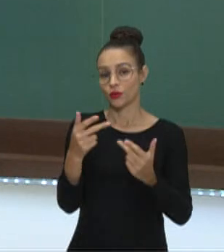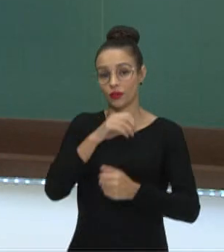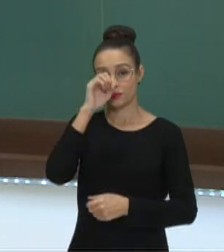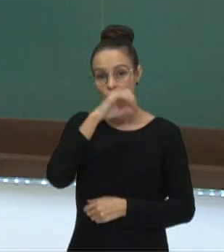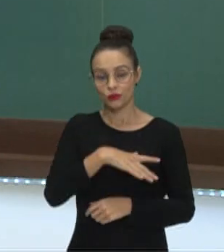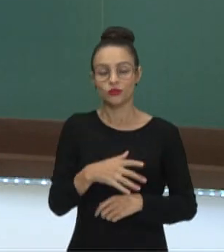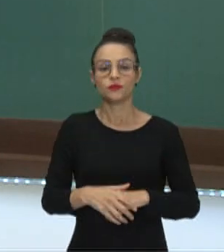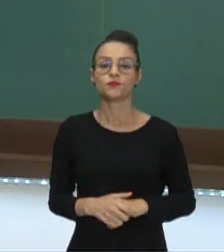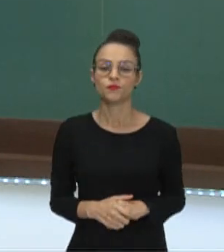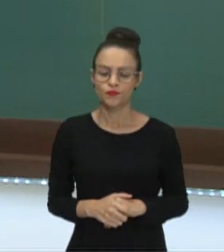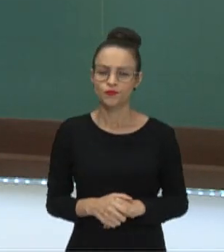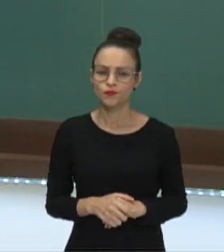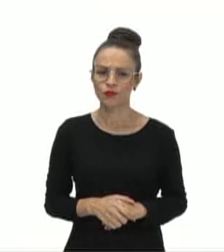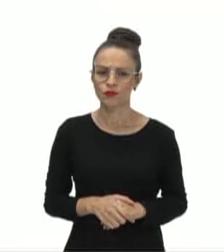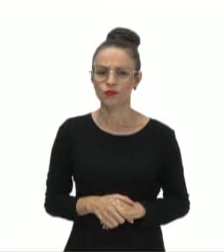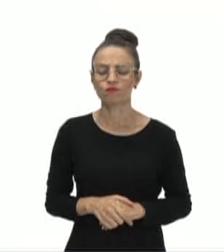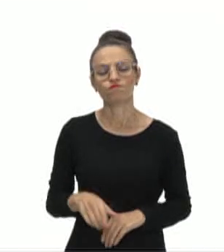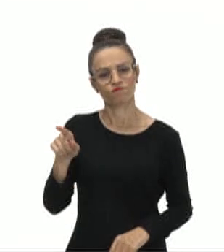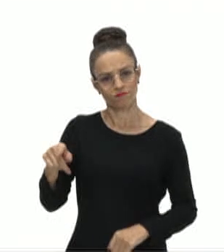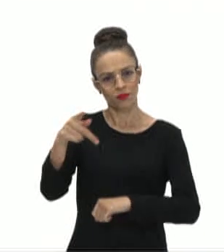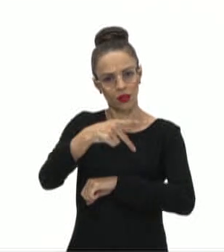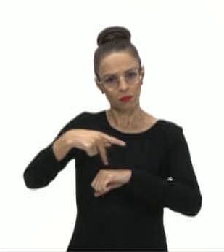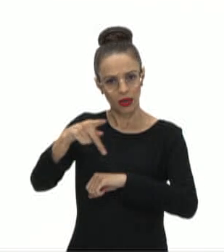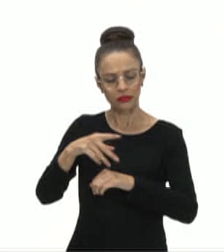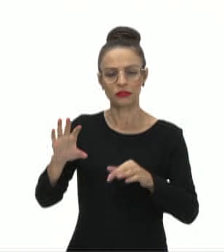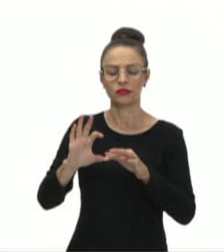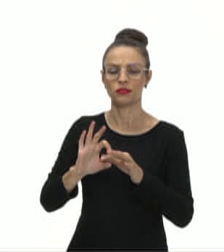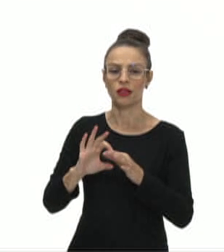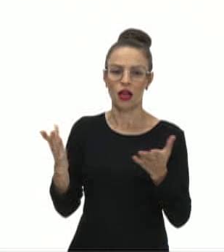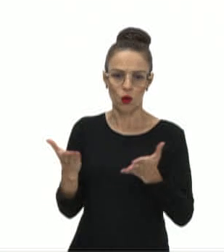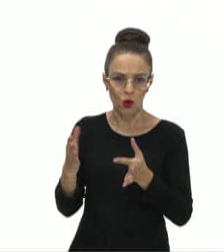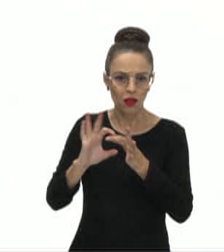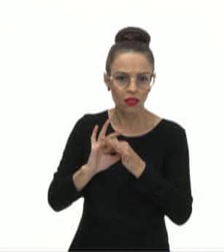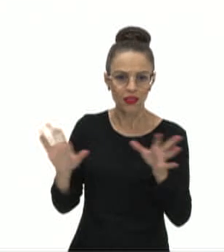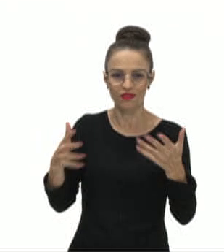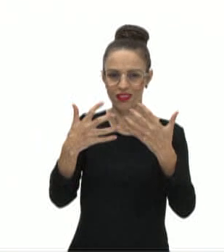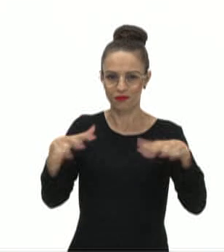absurdas. Embora o país esteja livre do apartheid,